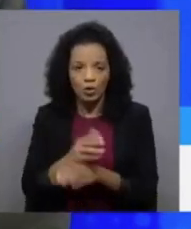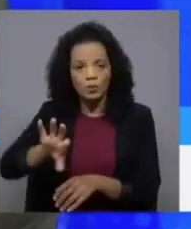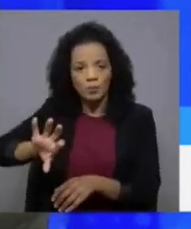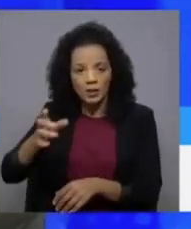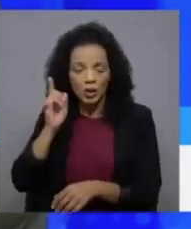país é importante para mim